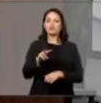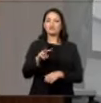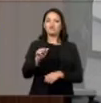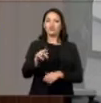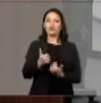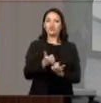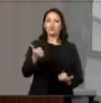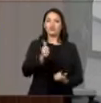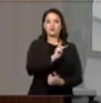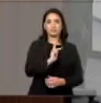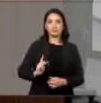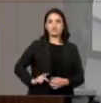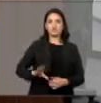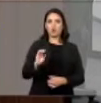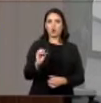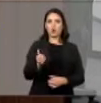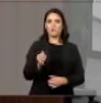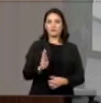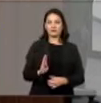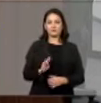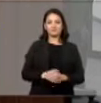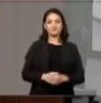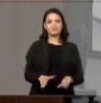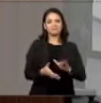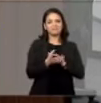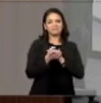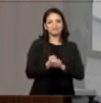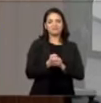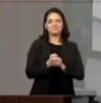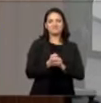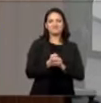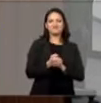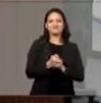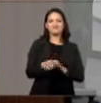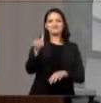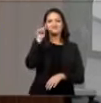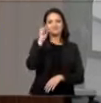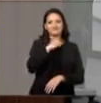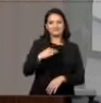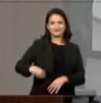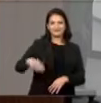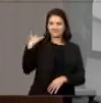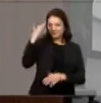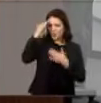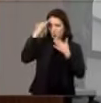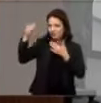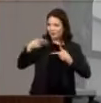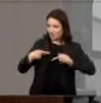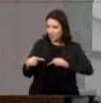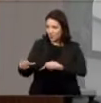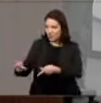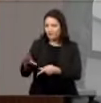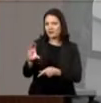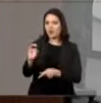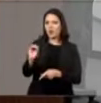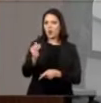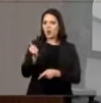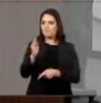Brasil. Ministra Carmen Lúcia, obrigado pelo convite para que a Ordem dos Advogados do Brasil estivesse